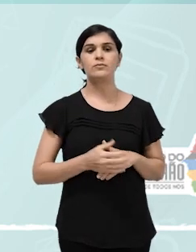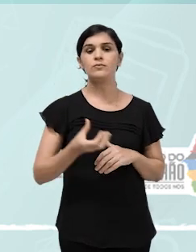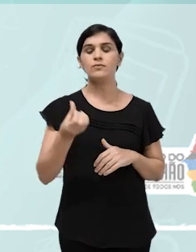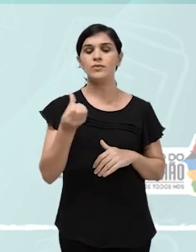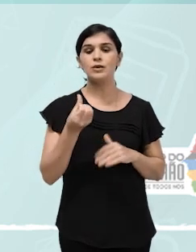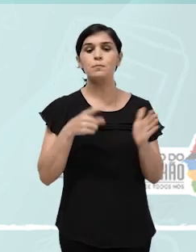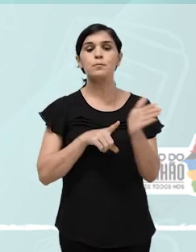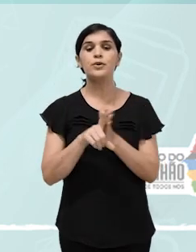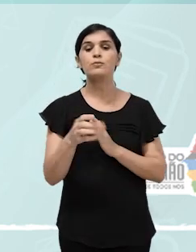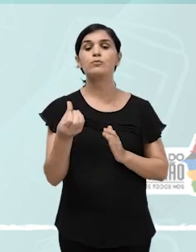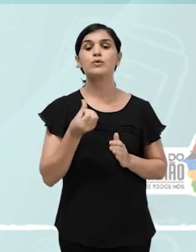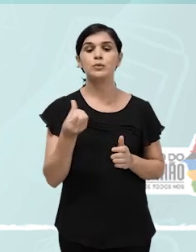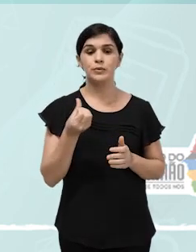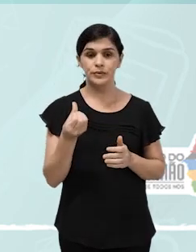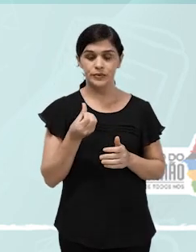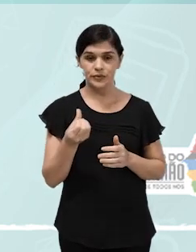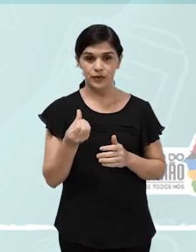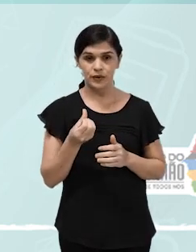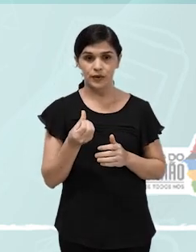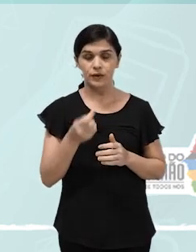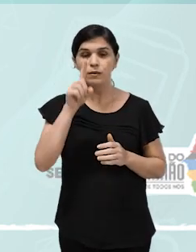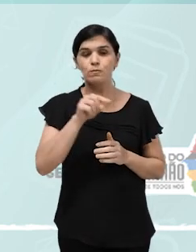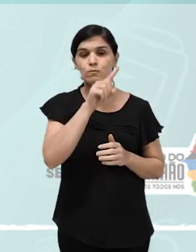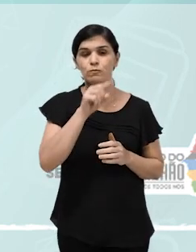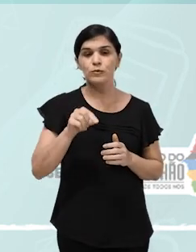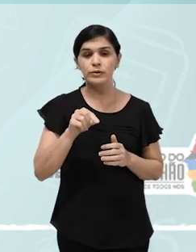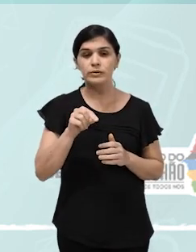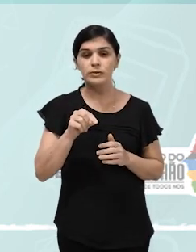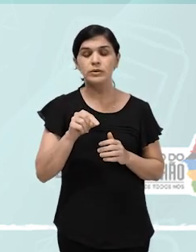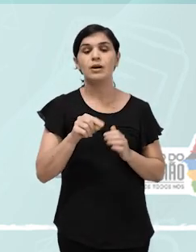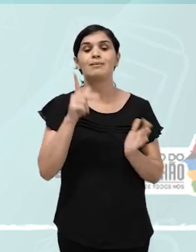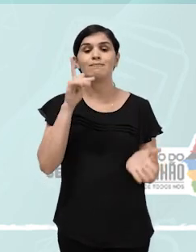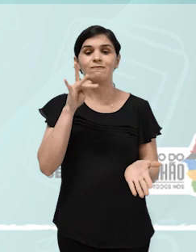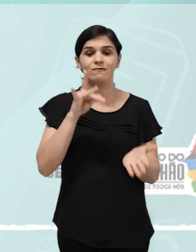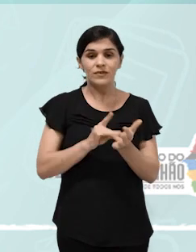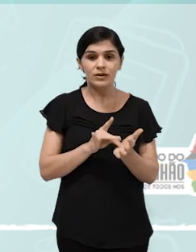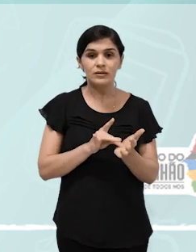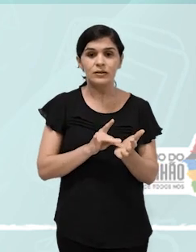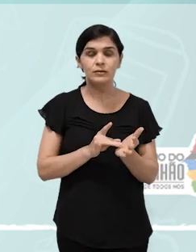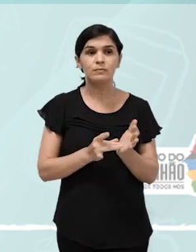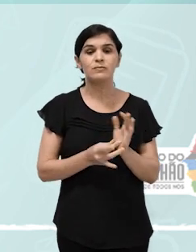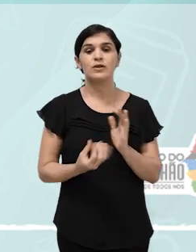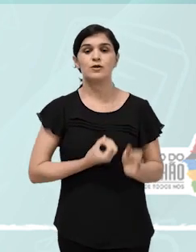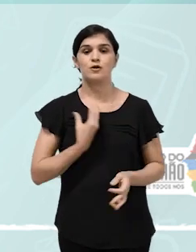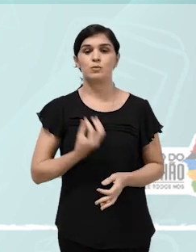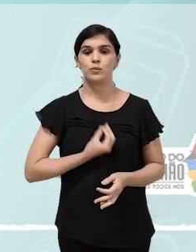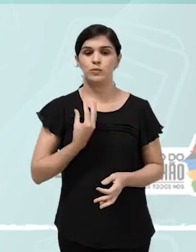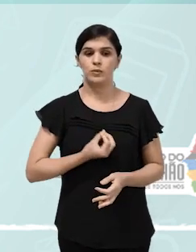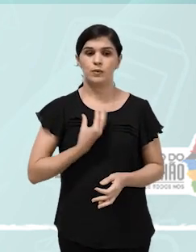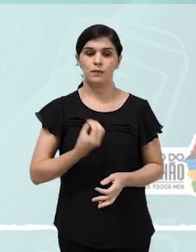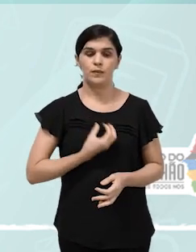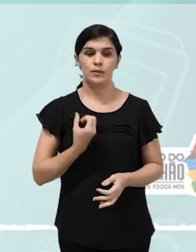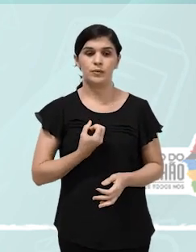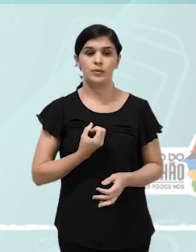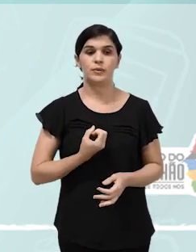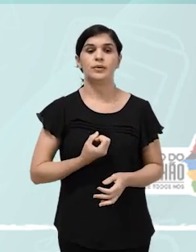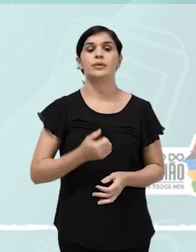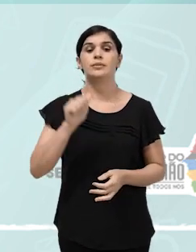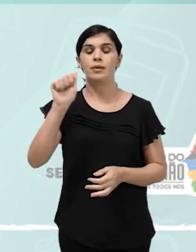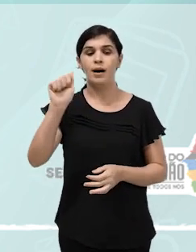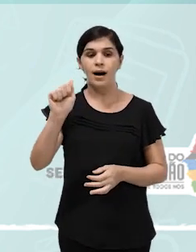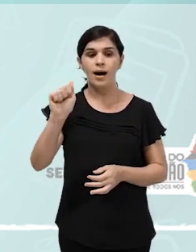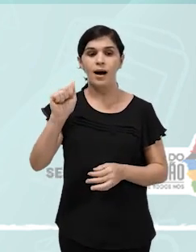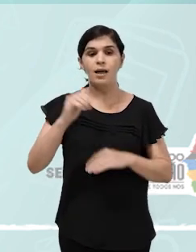Assinale a afirmativa correta com relação ao trovadorismo. Desenvolveu-se especialmente no século XV